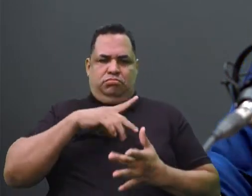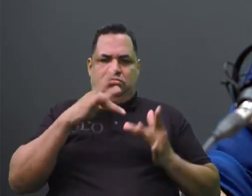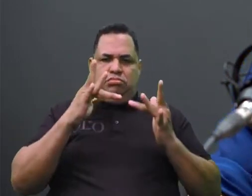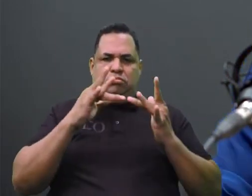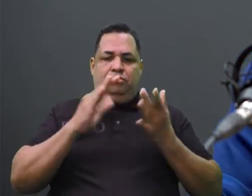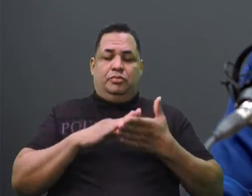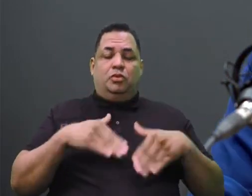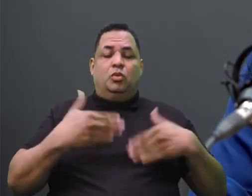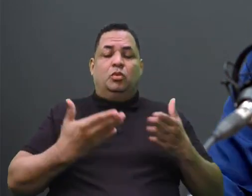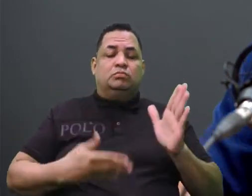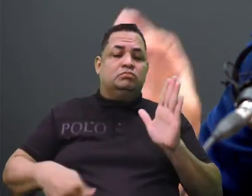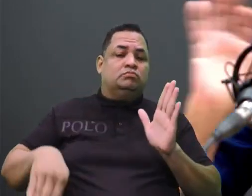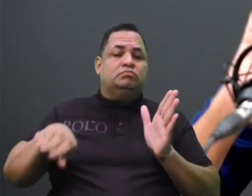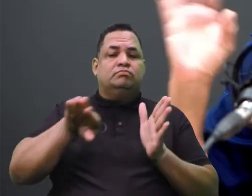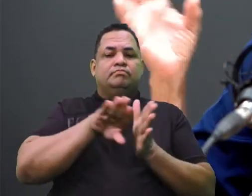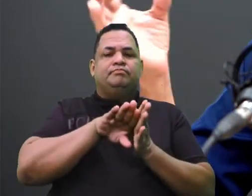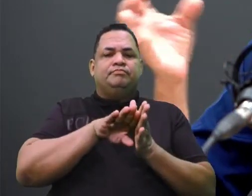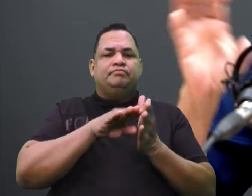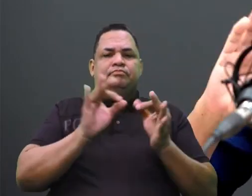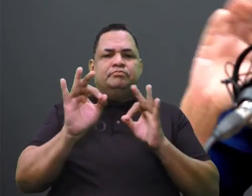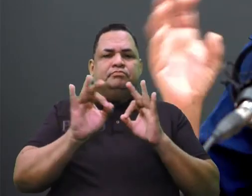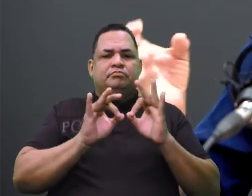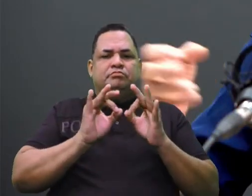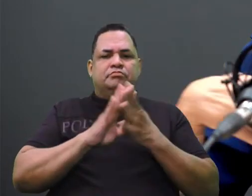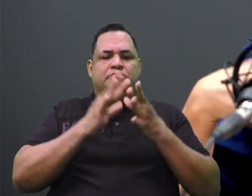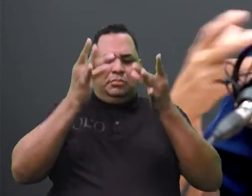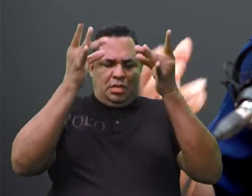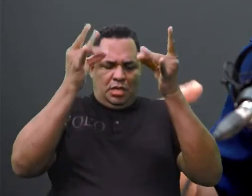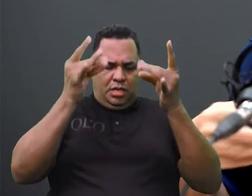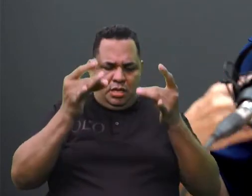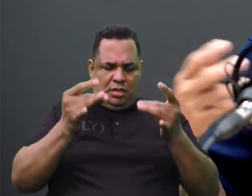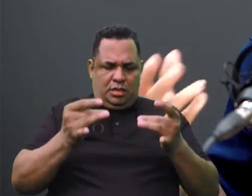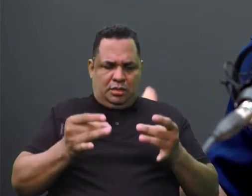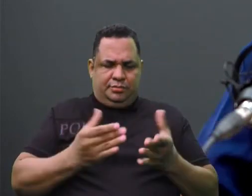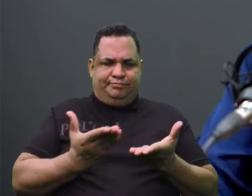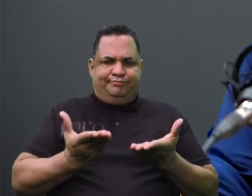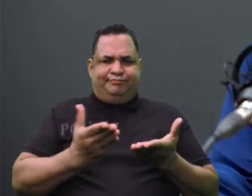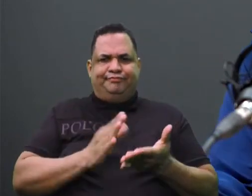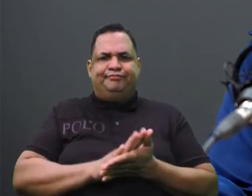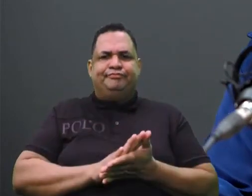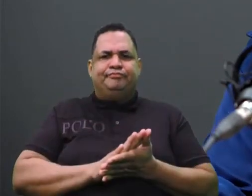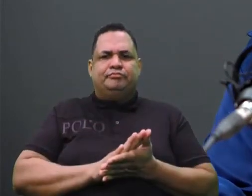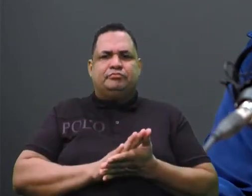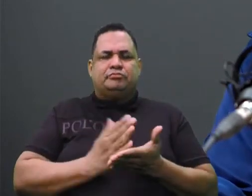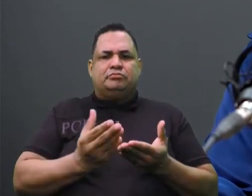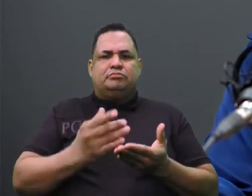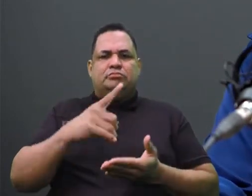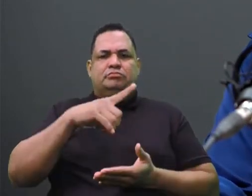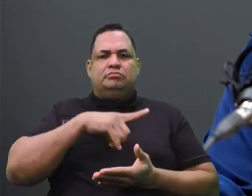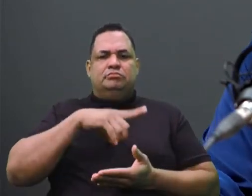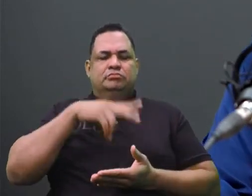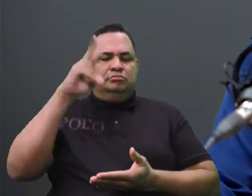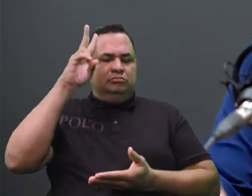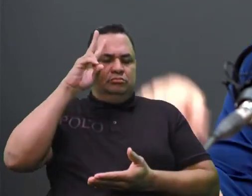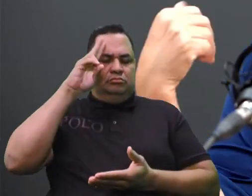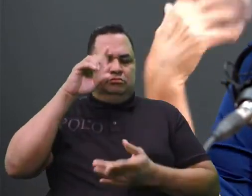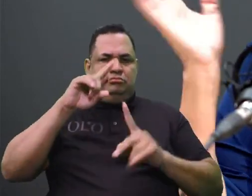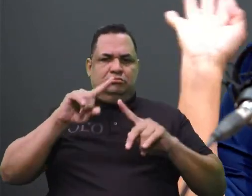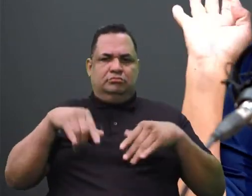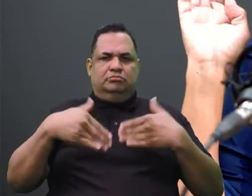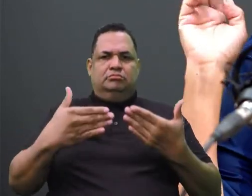Quando eu cheguei, guardando os detalhes mais burocráticos da minha, que também tem uma história bem interessante,